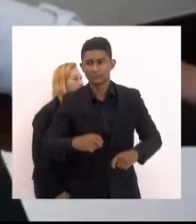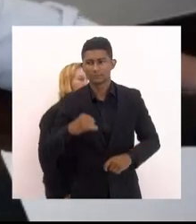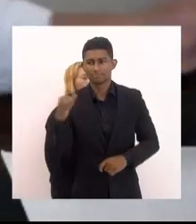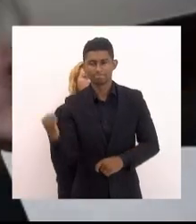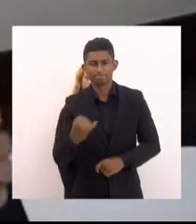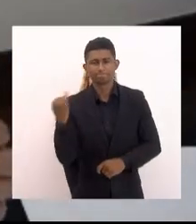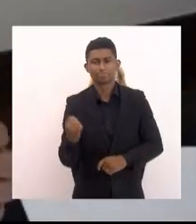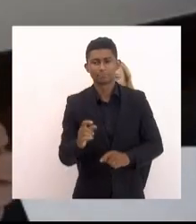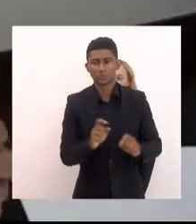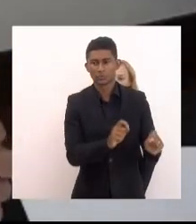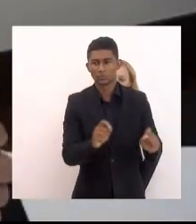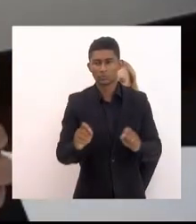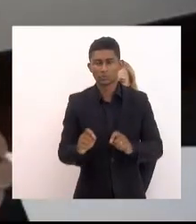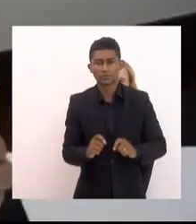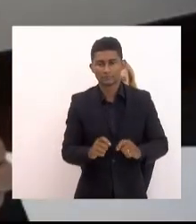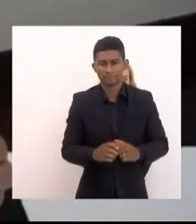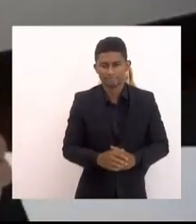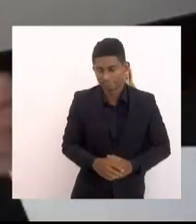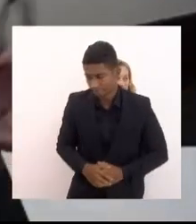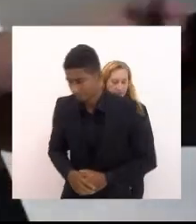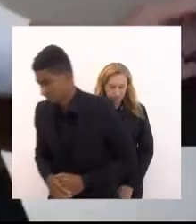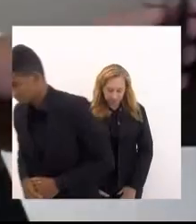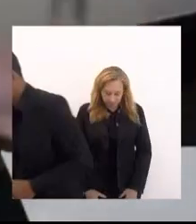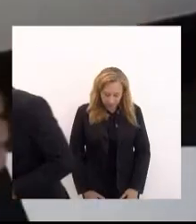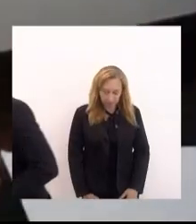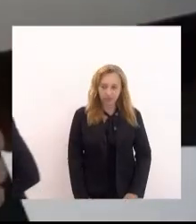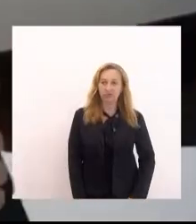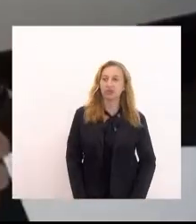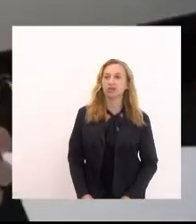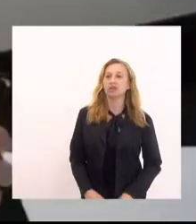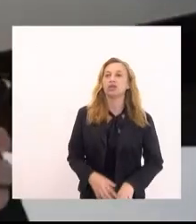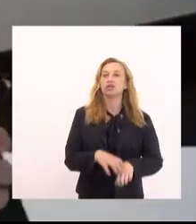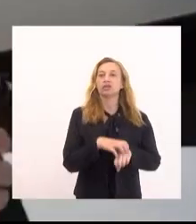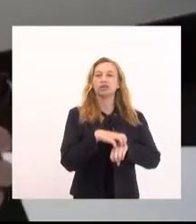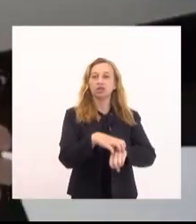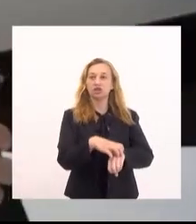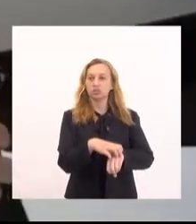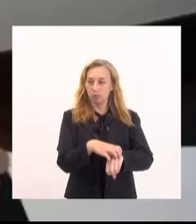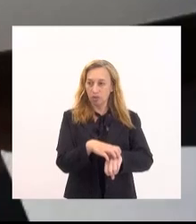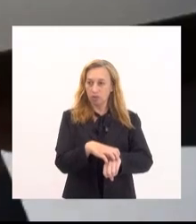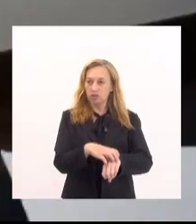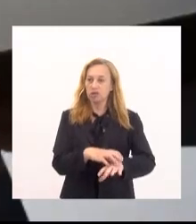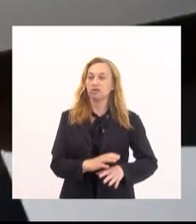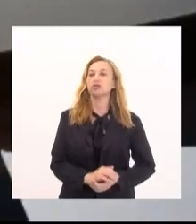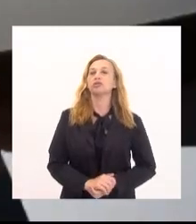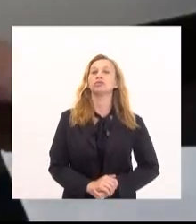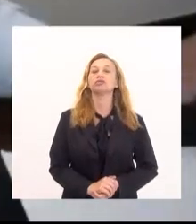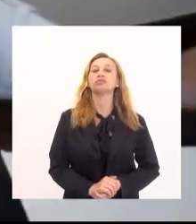para o deslocamento de pessoas, mas, sobretudo, para o transporte de cargas no Estado